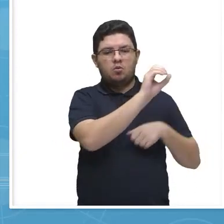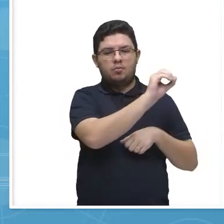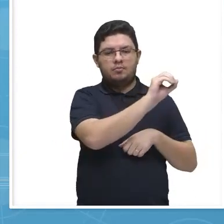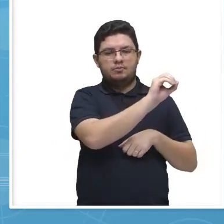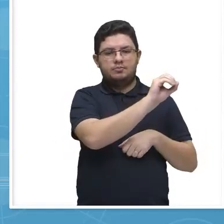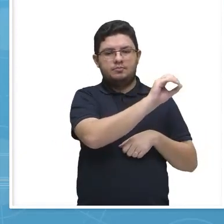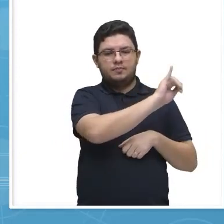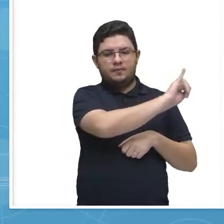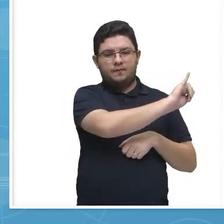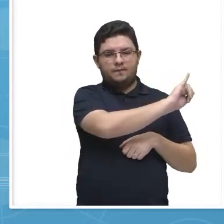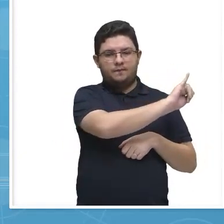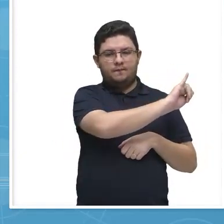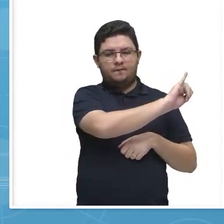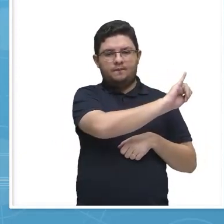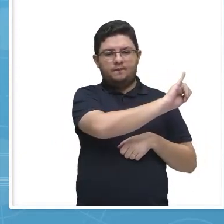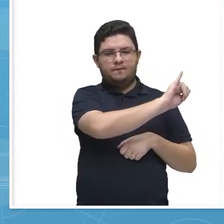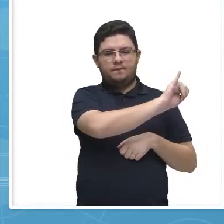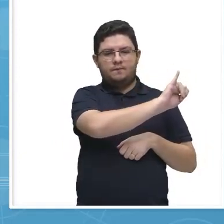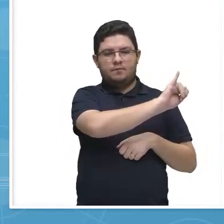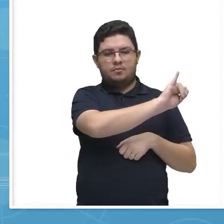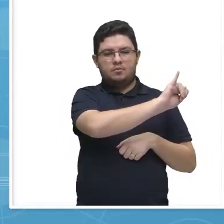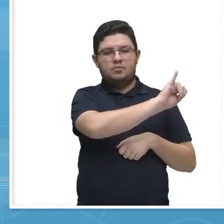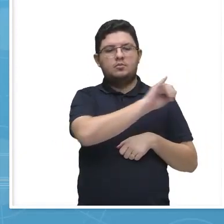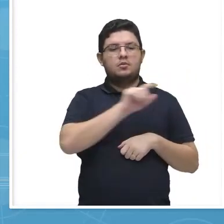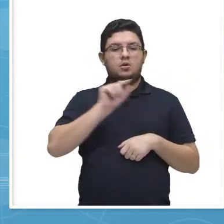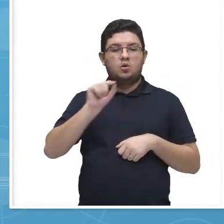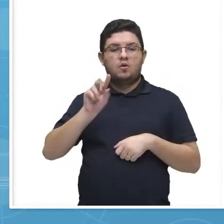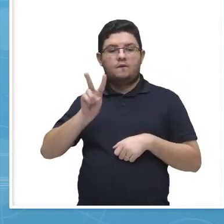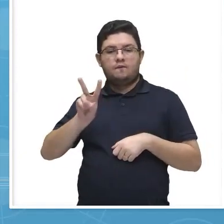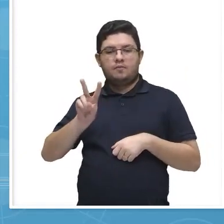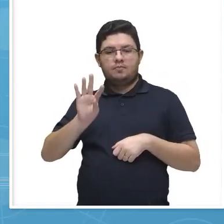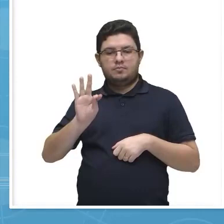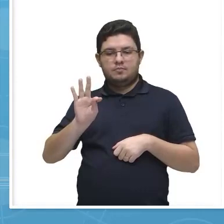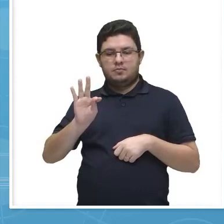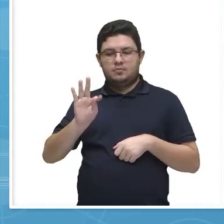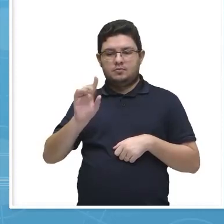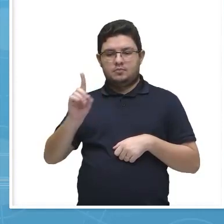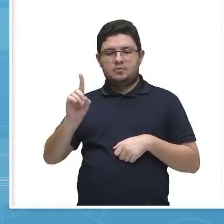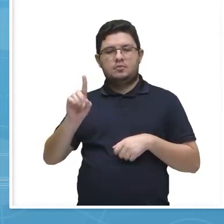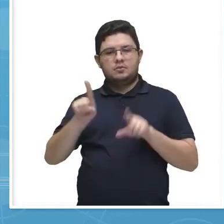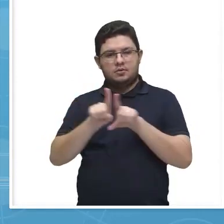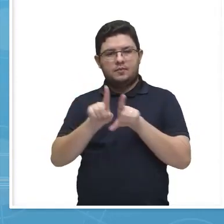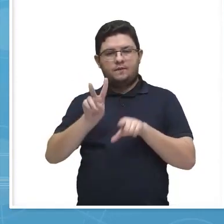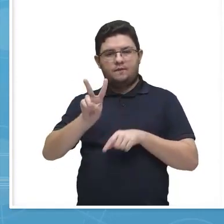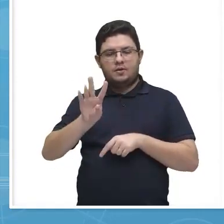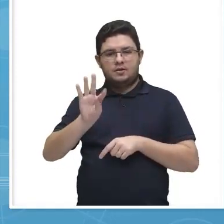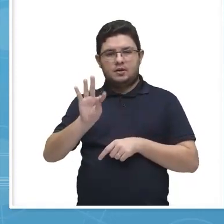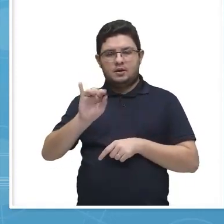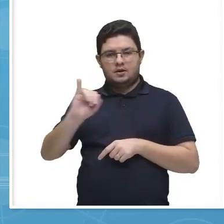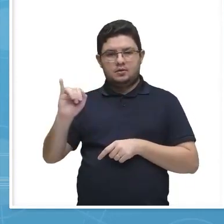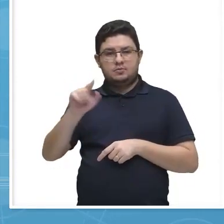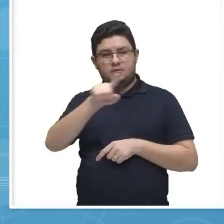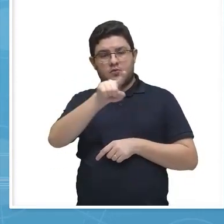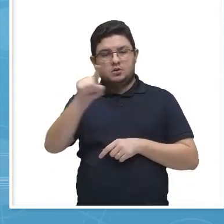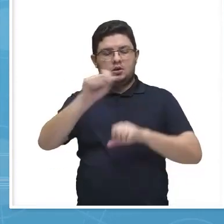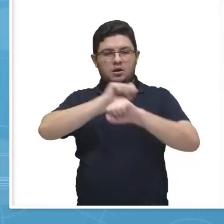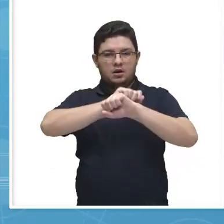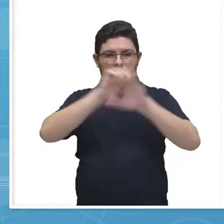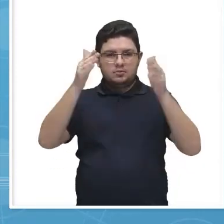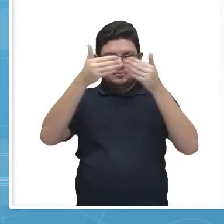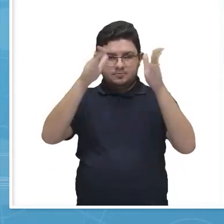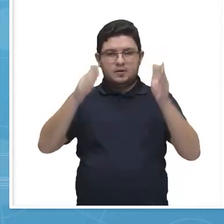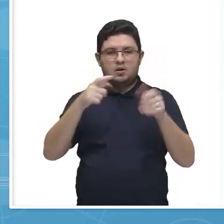este verbo é um verbo transitivo direto e indireto. Amores da minha vida, isso ficou claro para vocês? Vamos